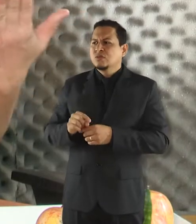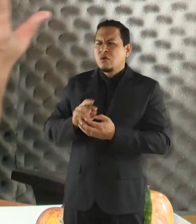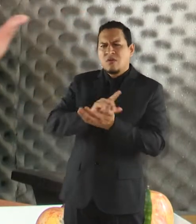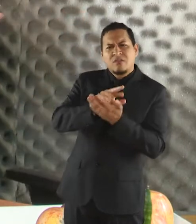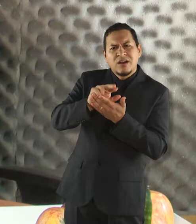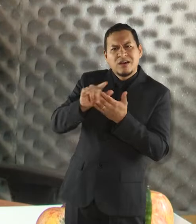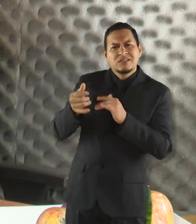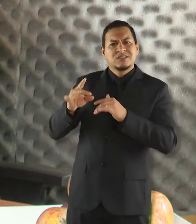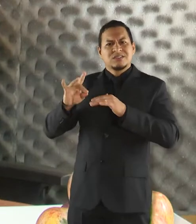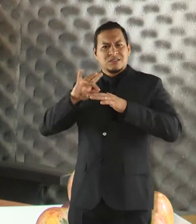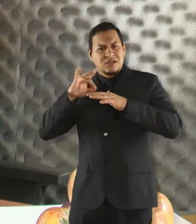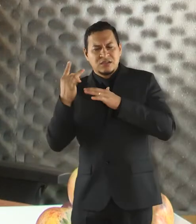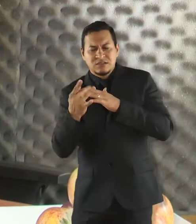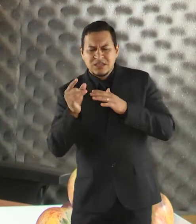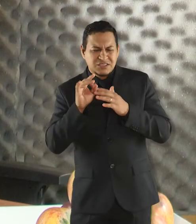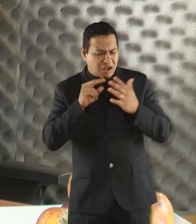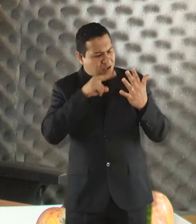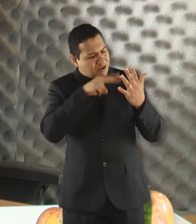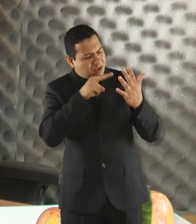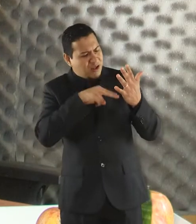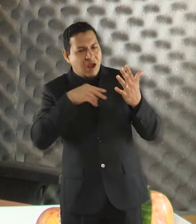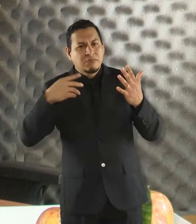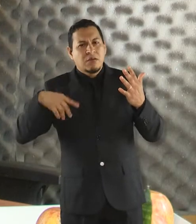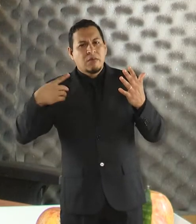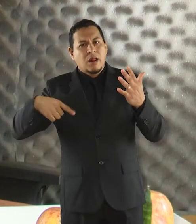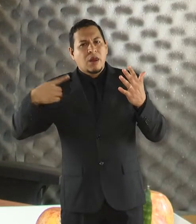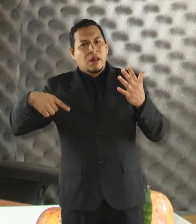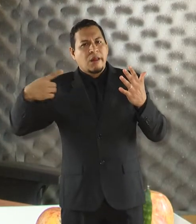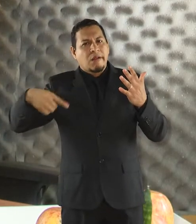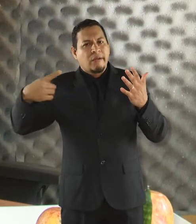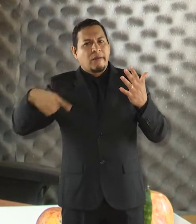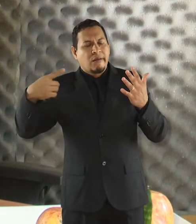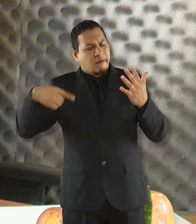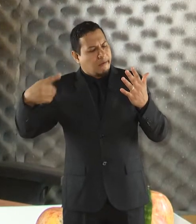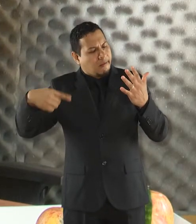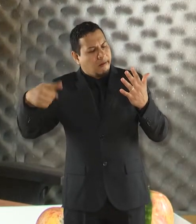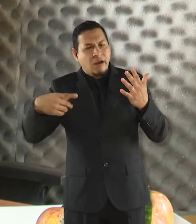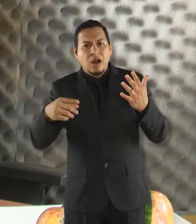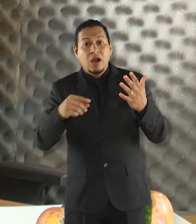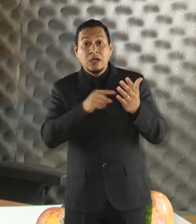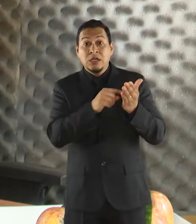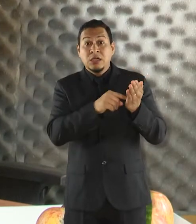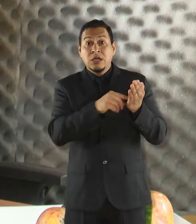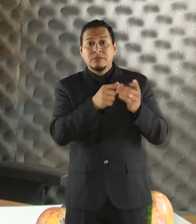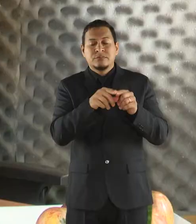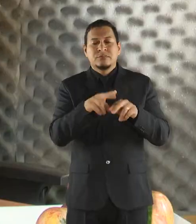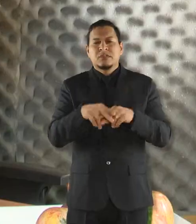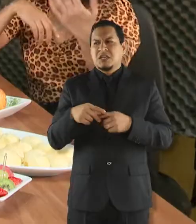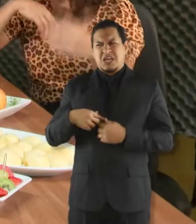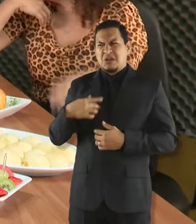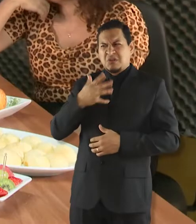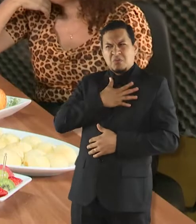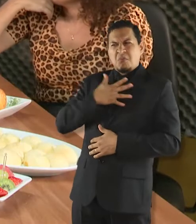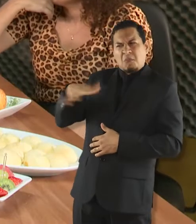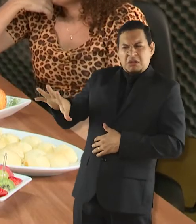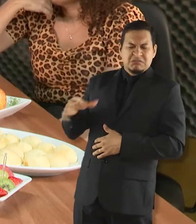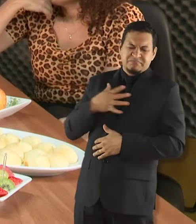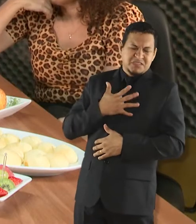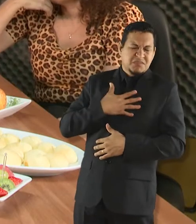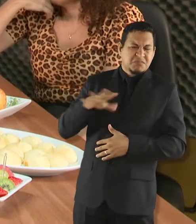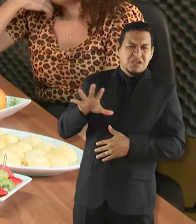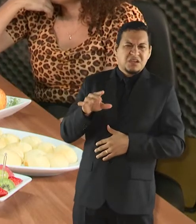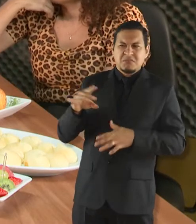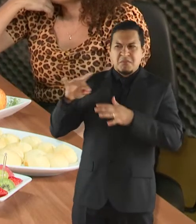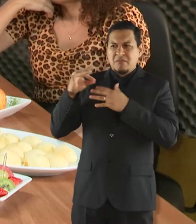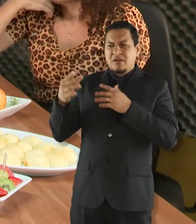leseiras, não. Não, só um pouquinho pra relaxar. E eu fico lá. Me recuso a ter TikTok, viu? Eu boto só coisa de comédia, Eu de me recuso engraçado. a ter TikTok. Não tem, não? Não,